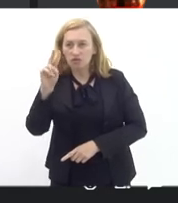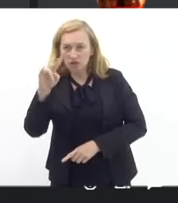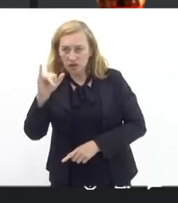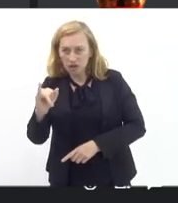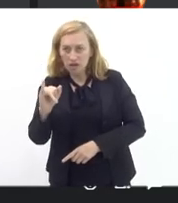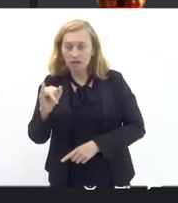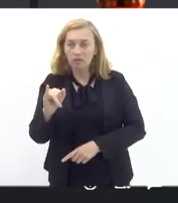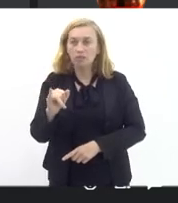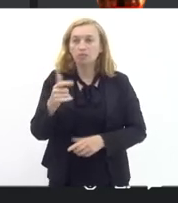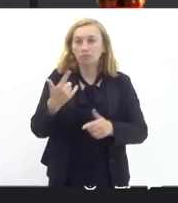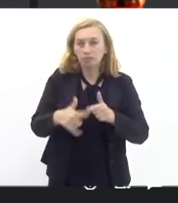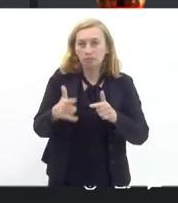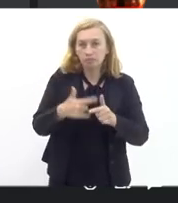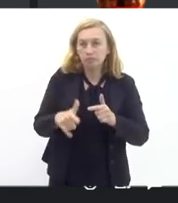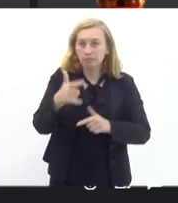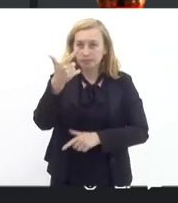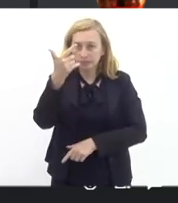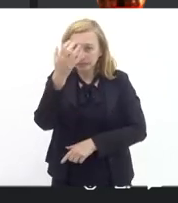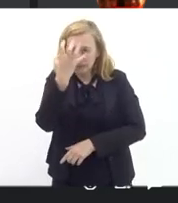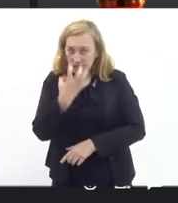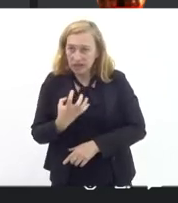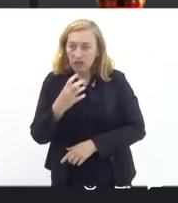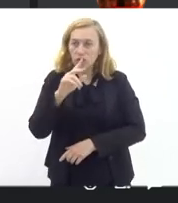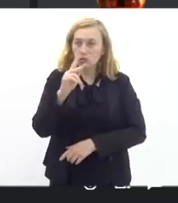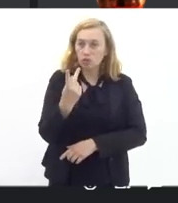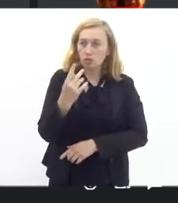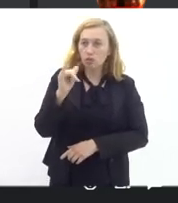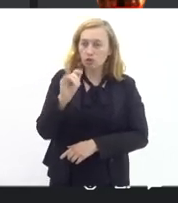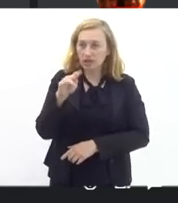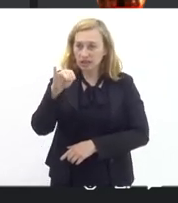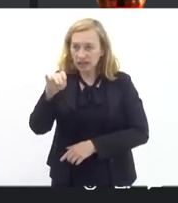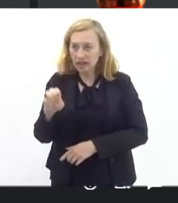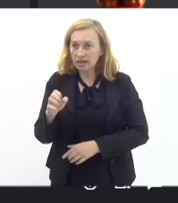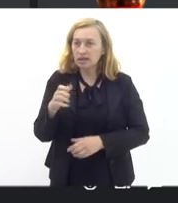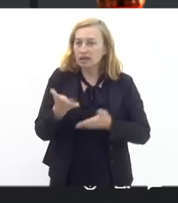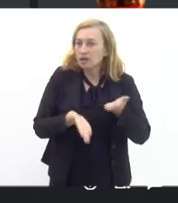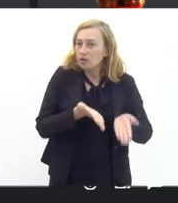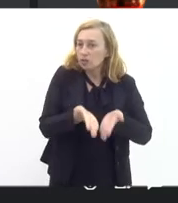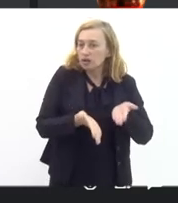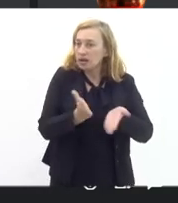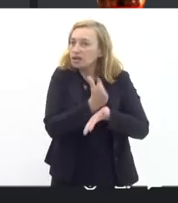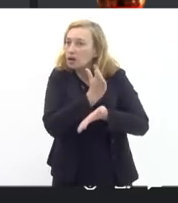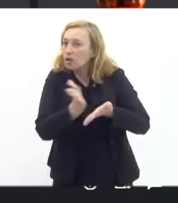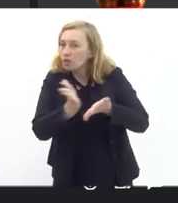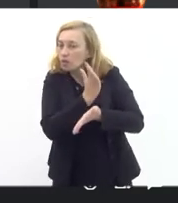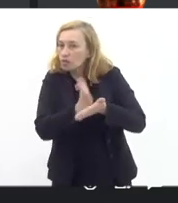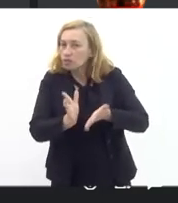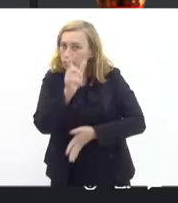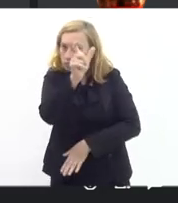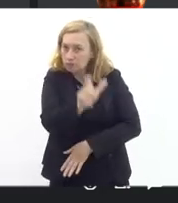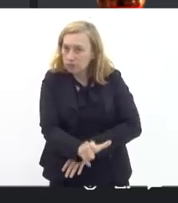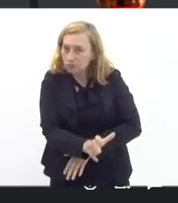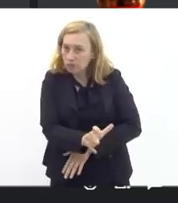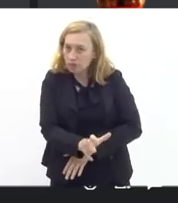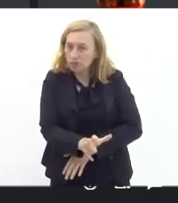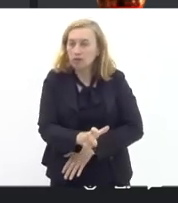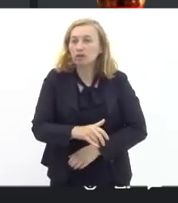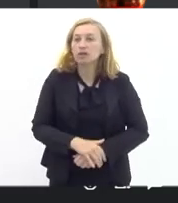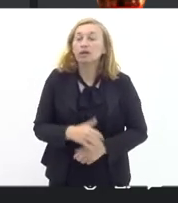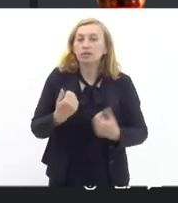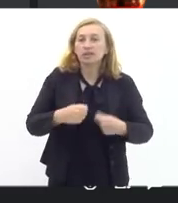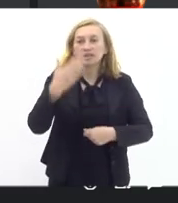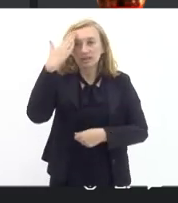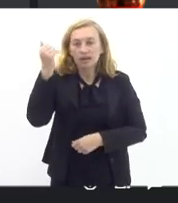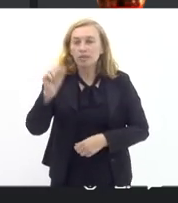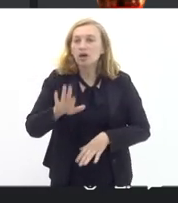de imunidade. Esse problema de imunidade requer alguns cuidados para aquele animal específico. Então, a gente precisa saber